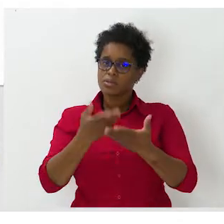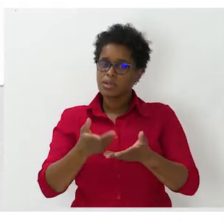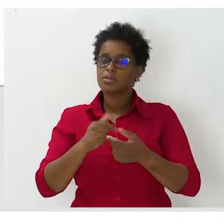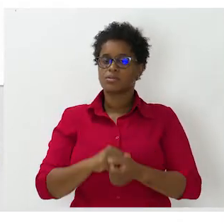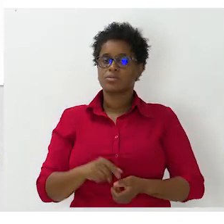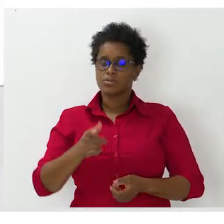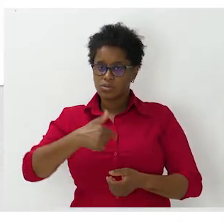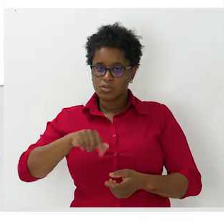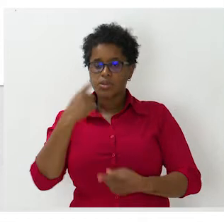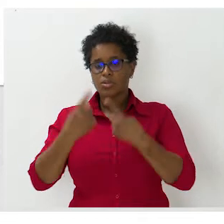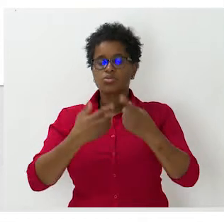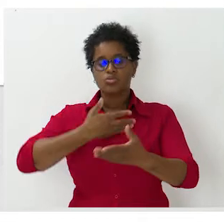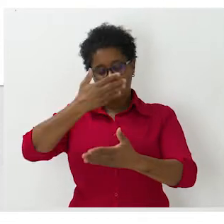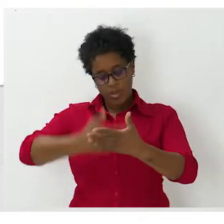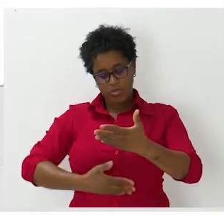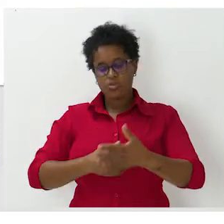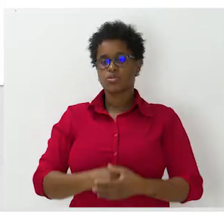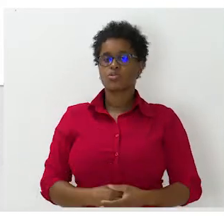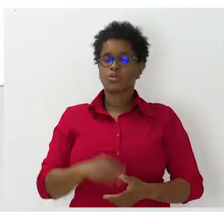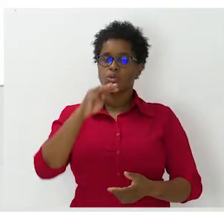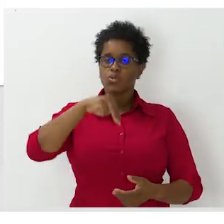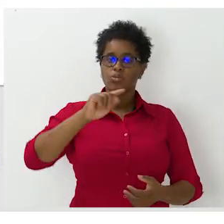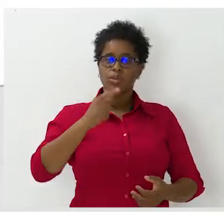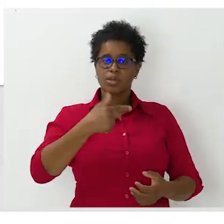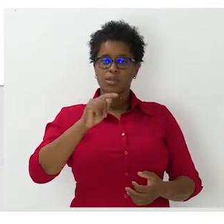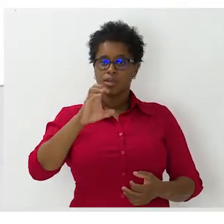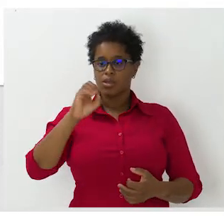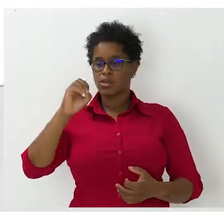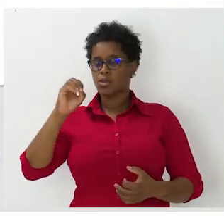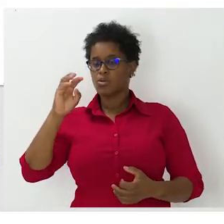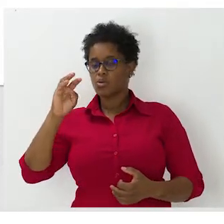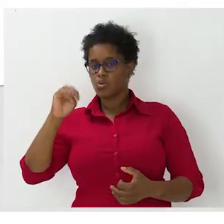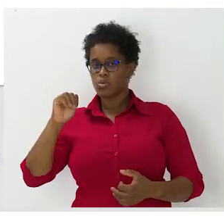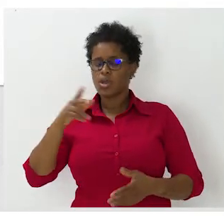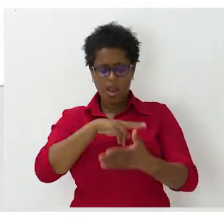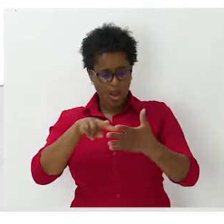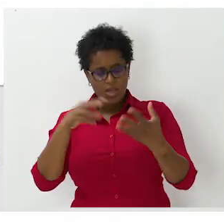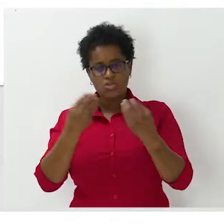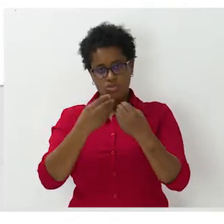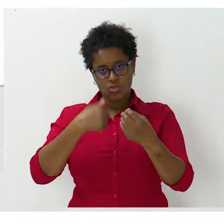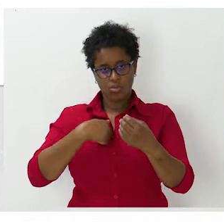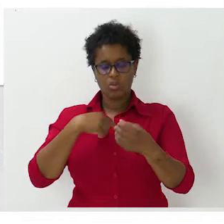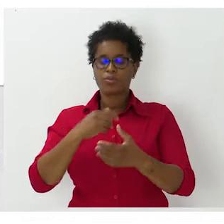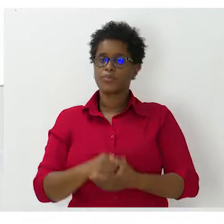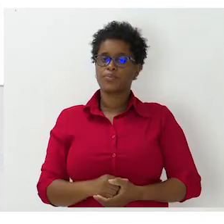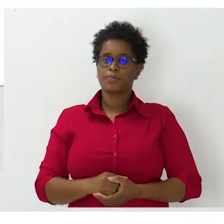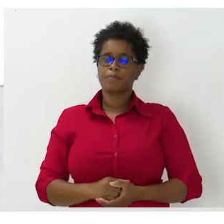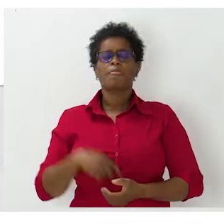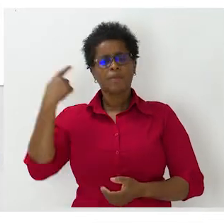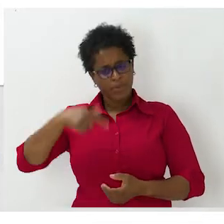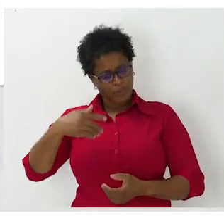facultou-nos alguns documentos. Os metecos, leiam comigo, os metecos. Bem,